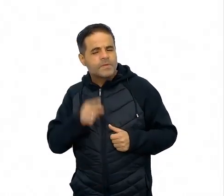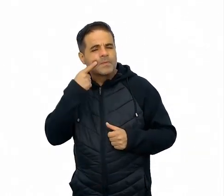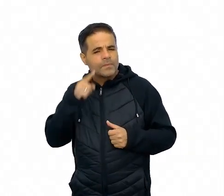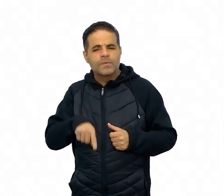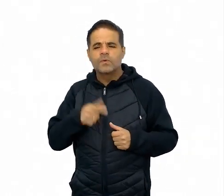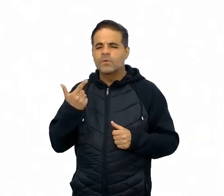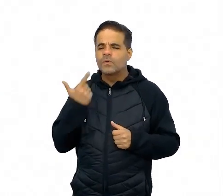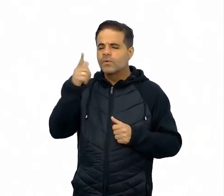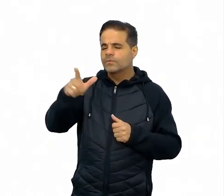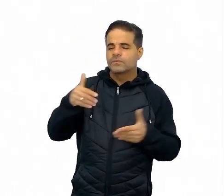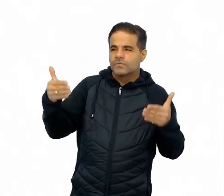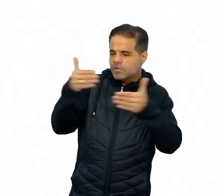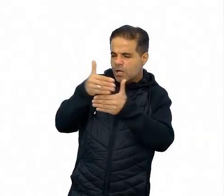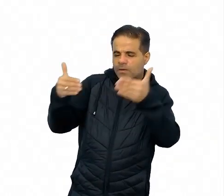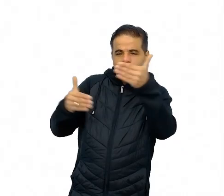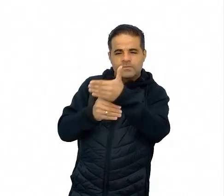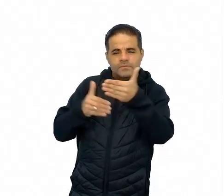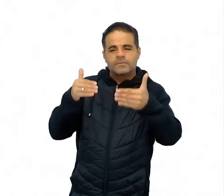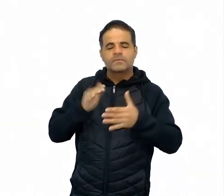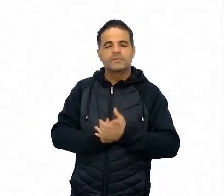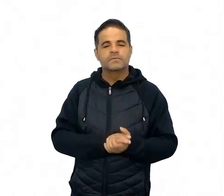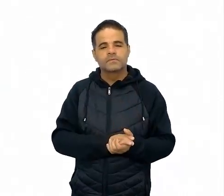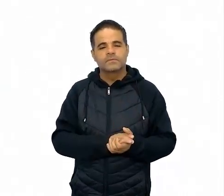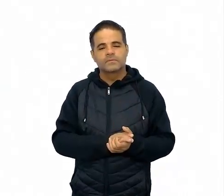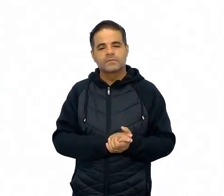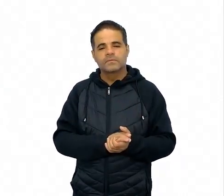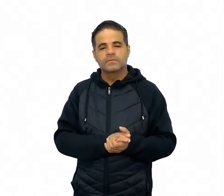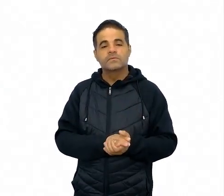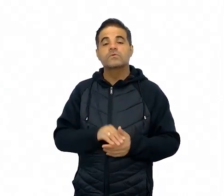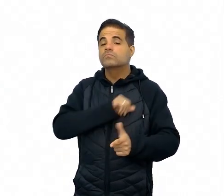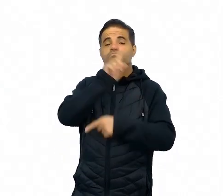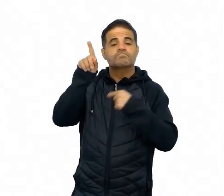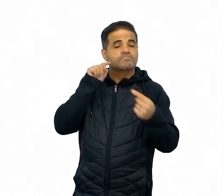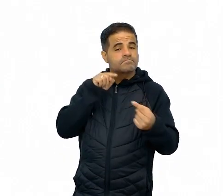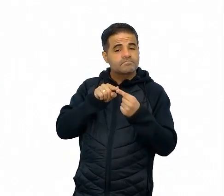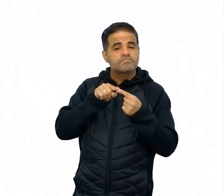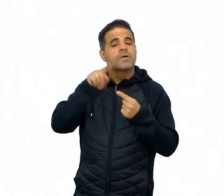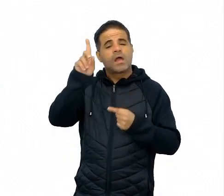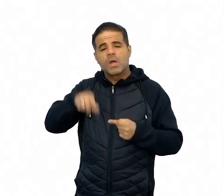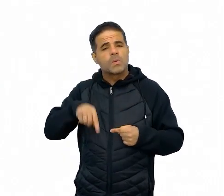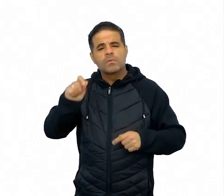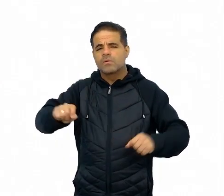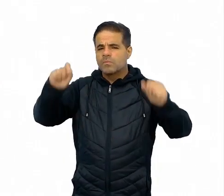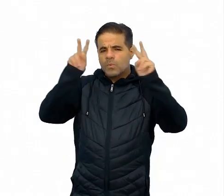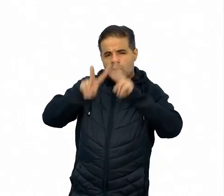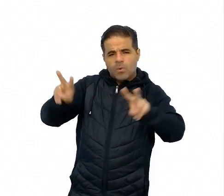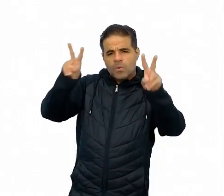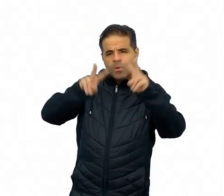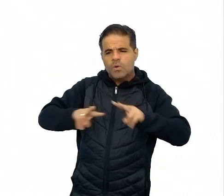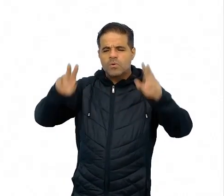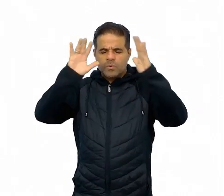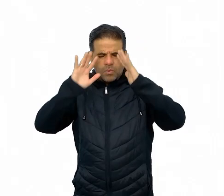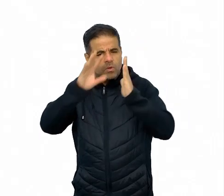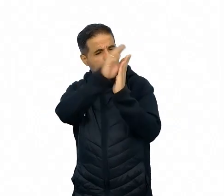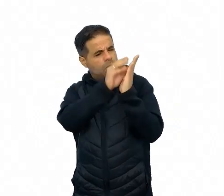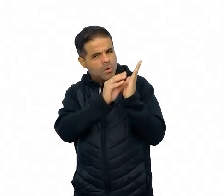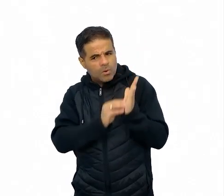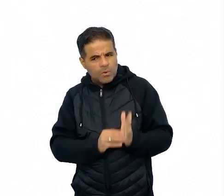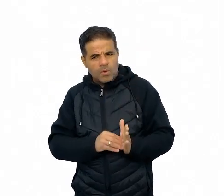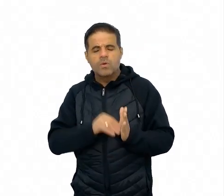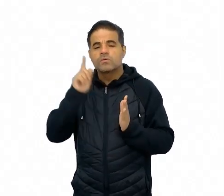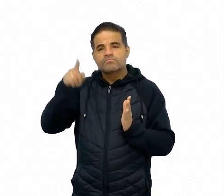aqui o próximo slide, os nossos objetivos, olhar um pouco para esse